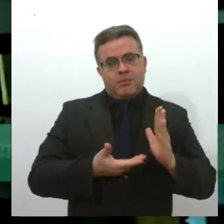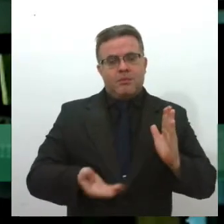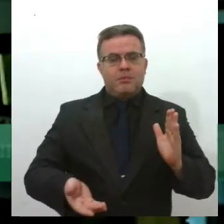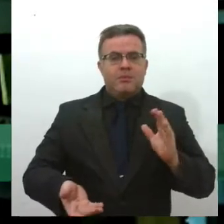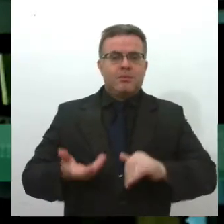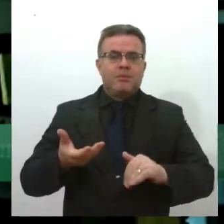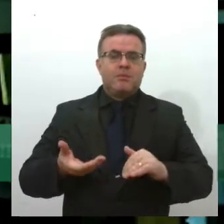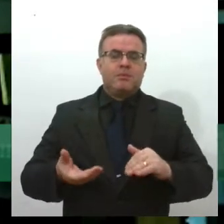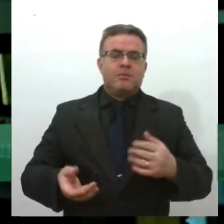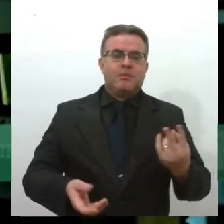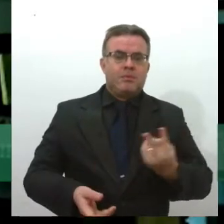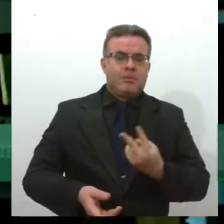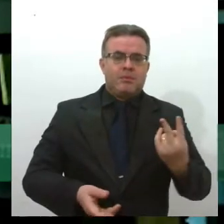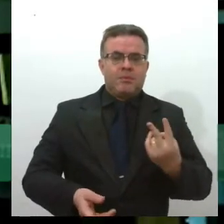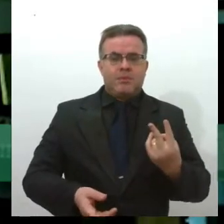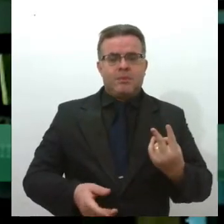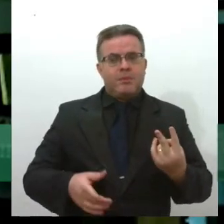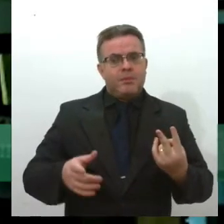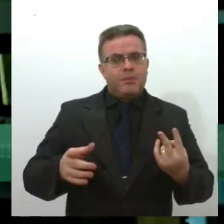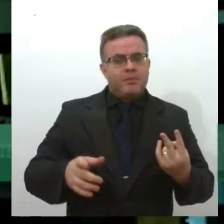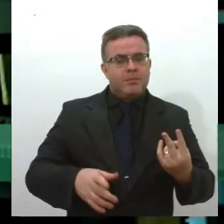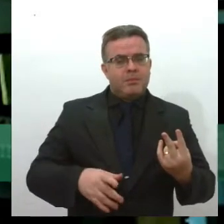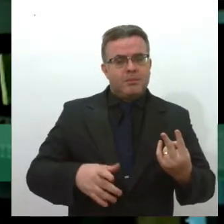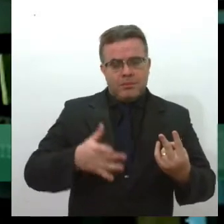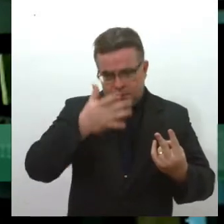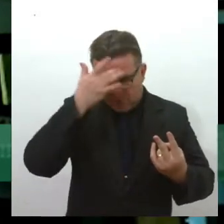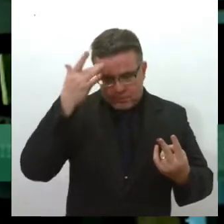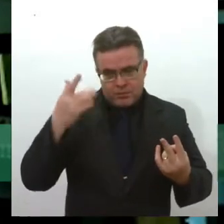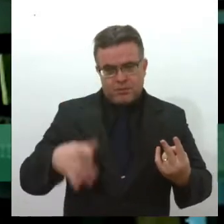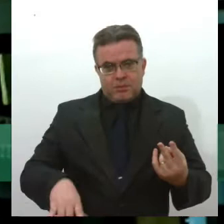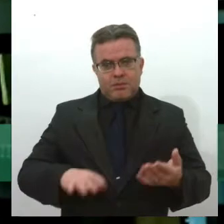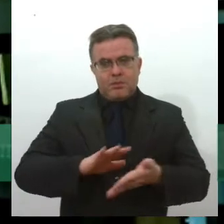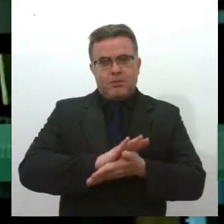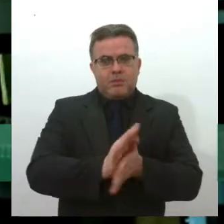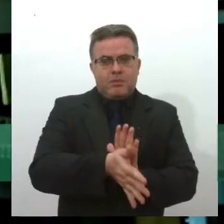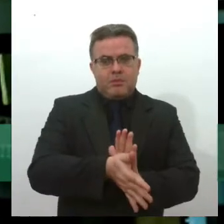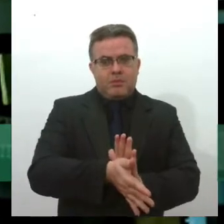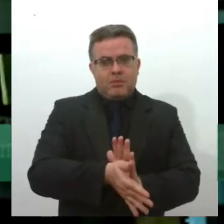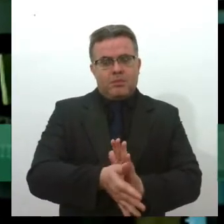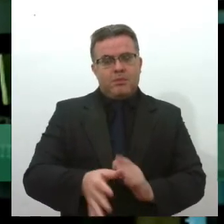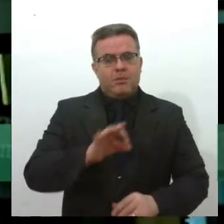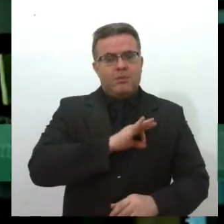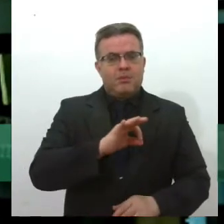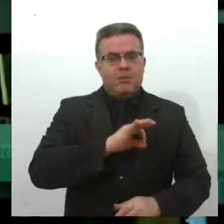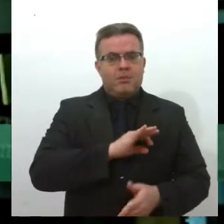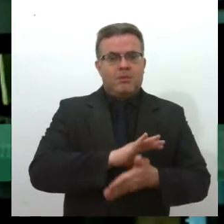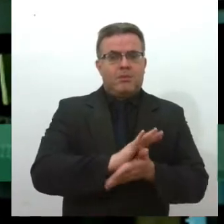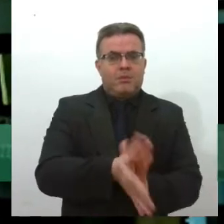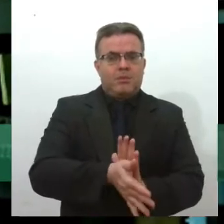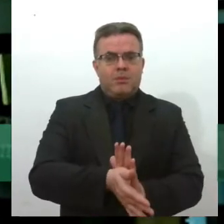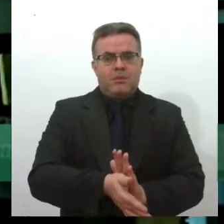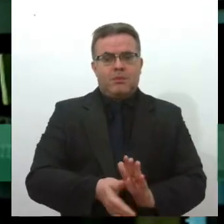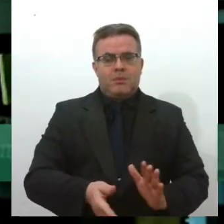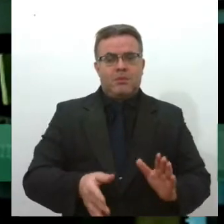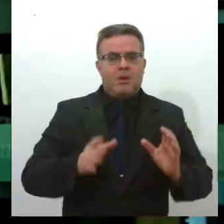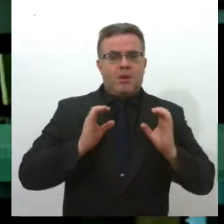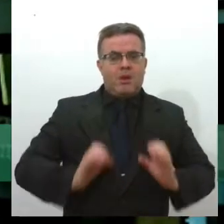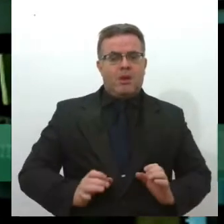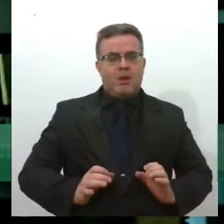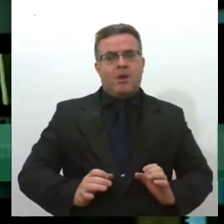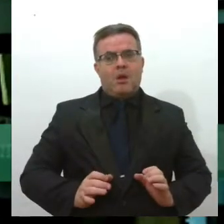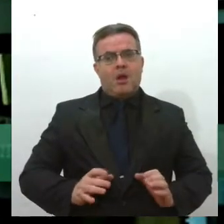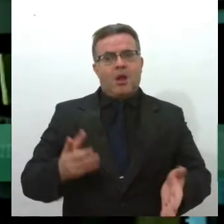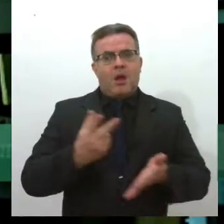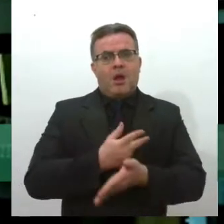suma, acharam por bem que torturar um policial que torture não é mais uma conduta inadequada de